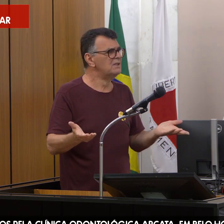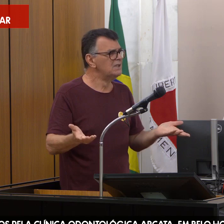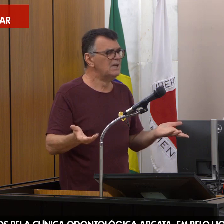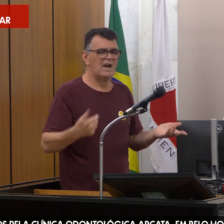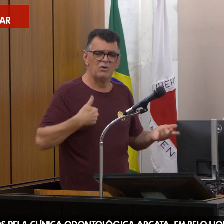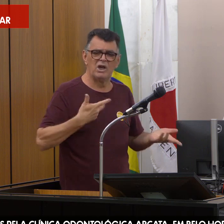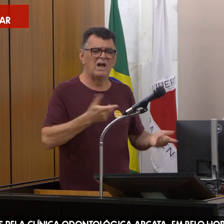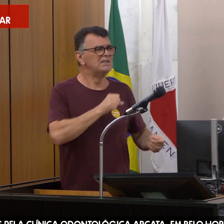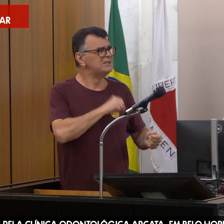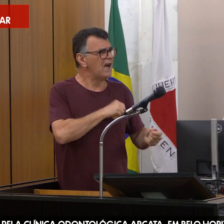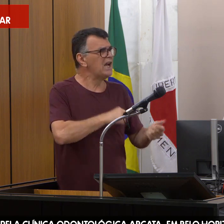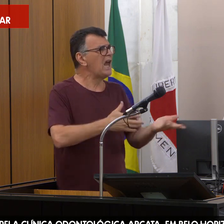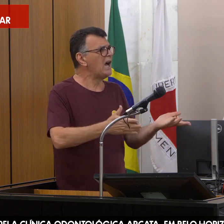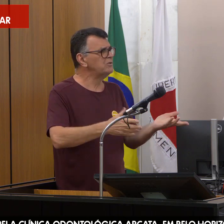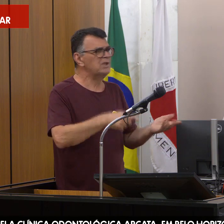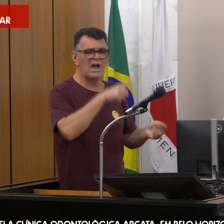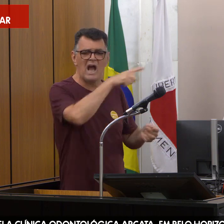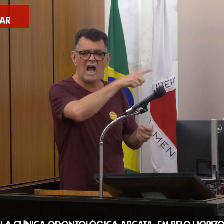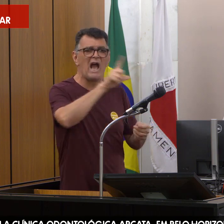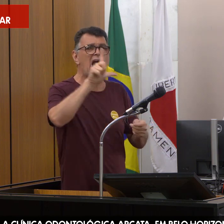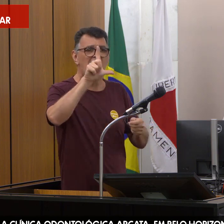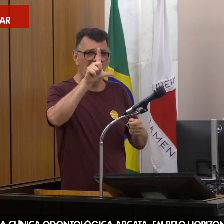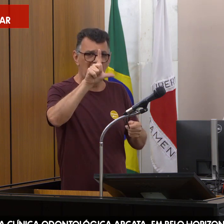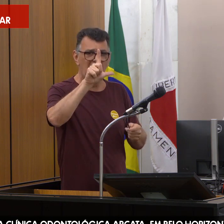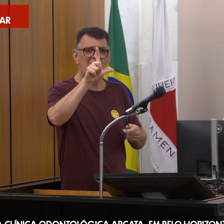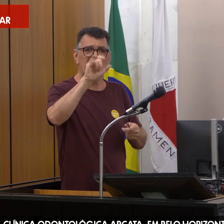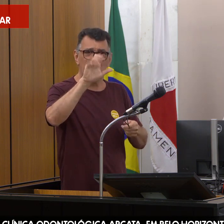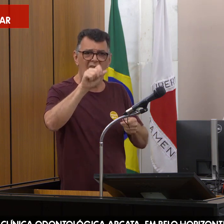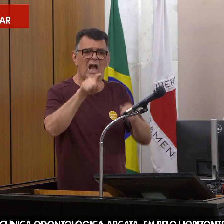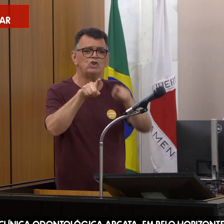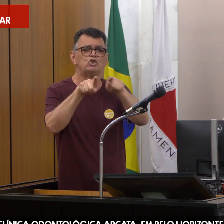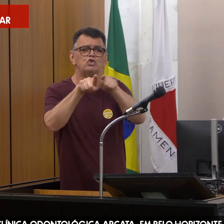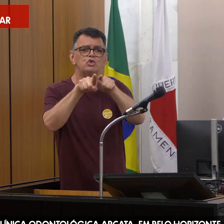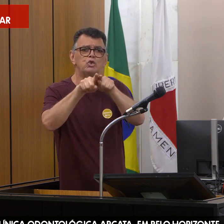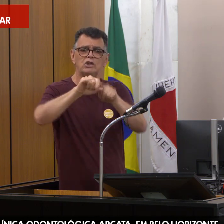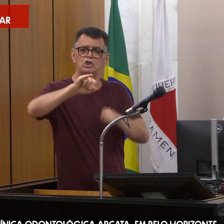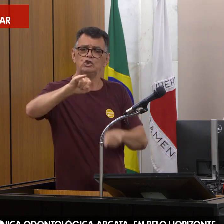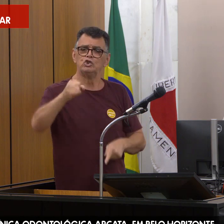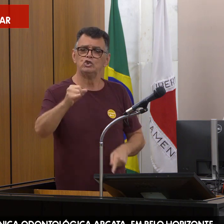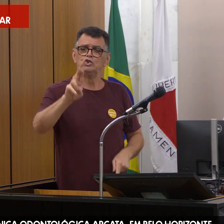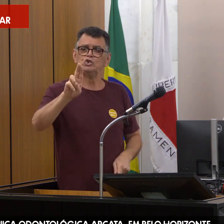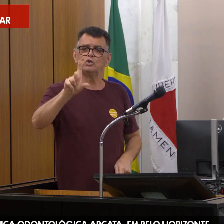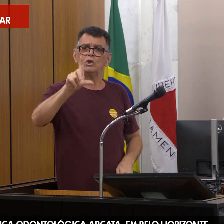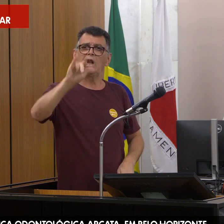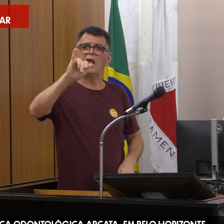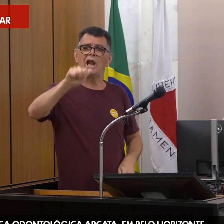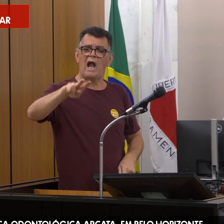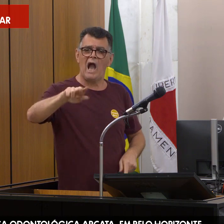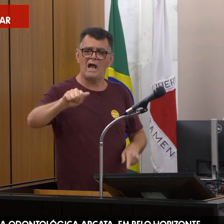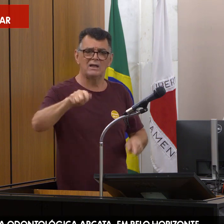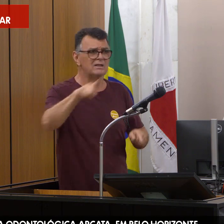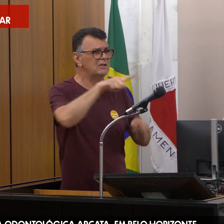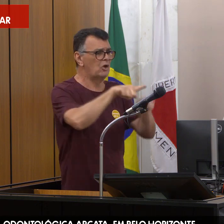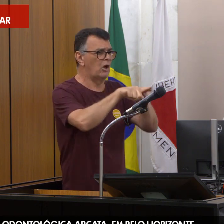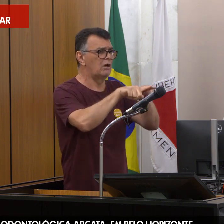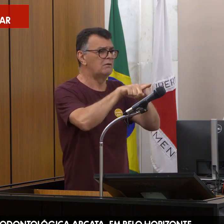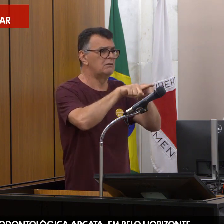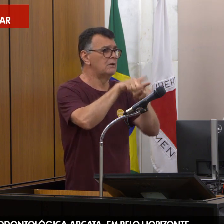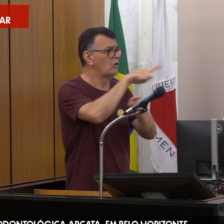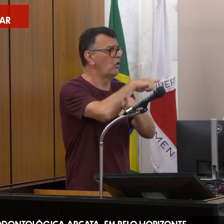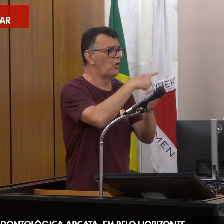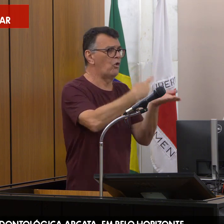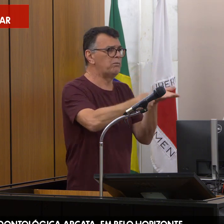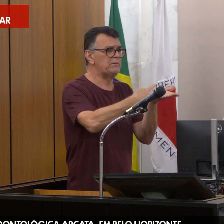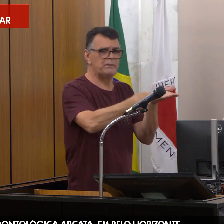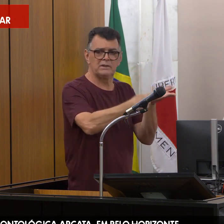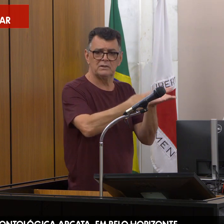um grande desgaste em pouco tempo e eu percebi que eu fui sacaneado de fato E aí